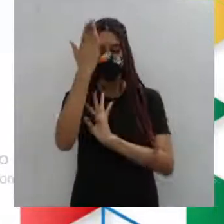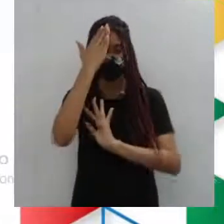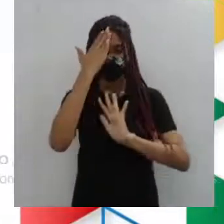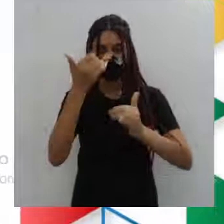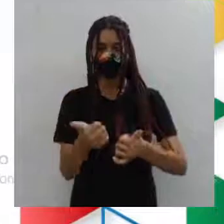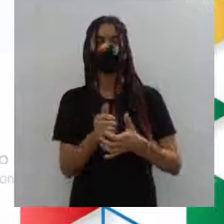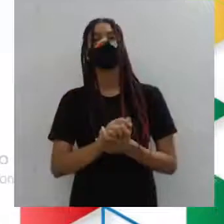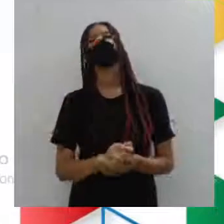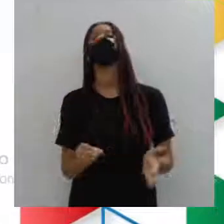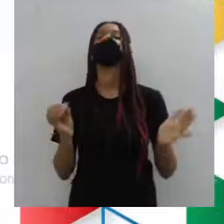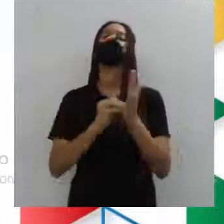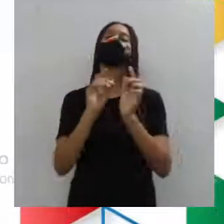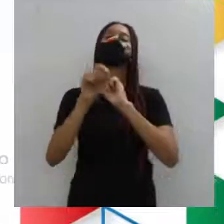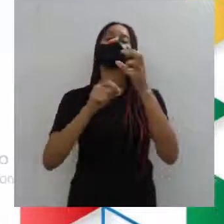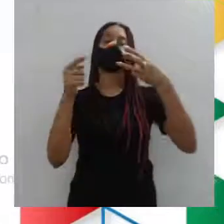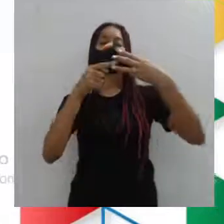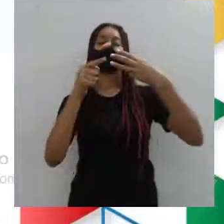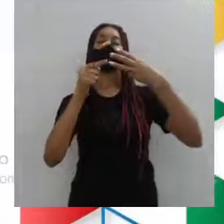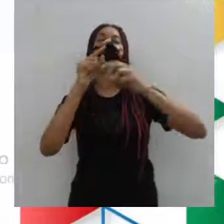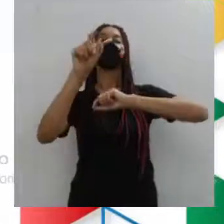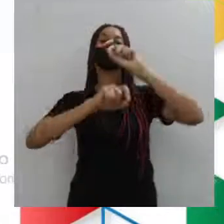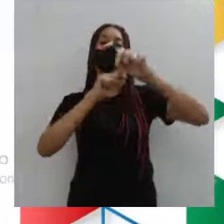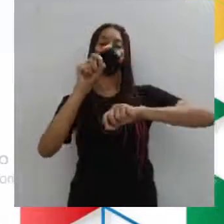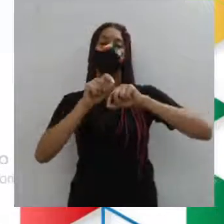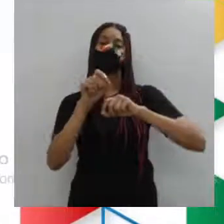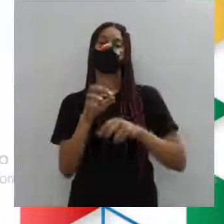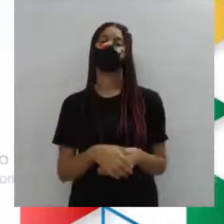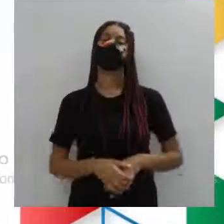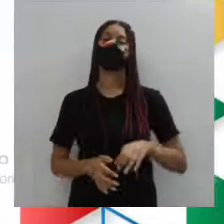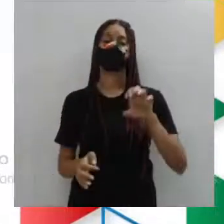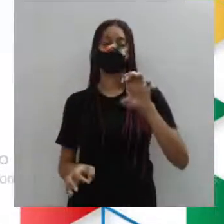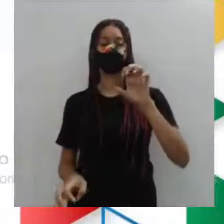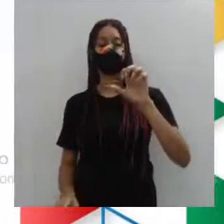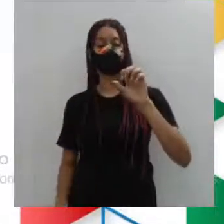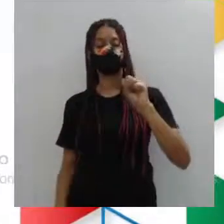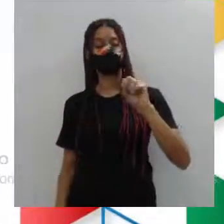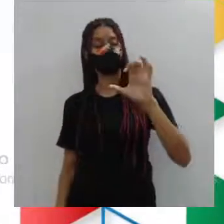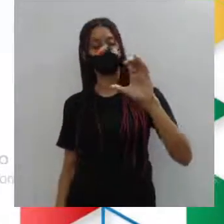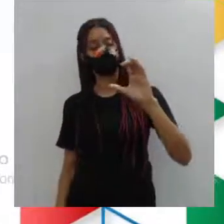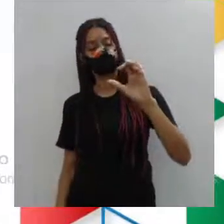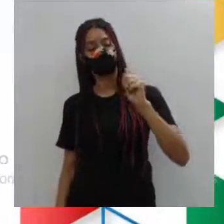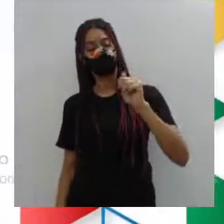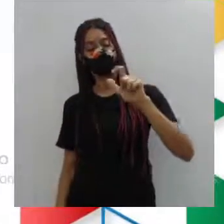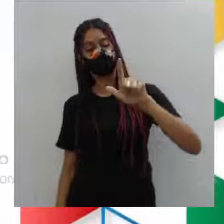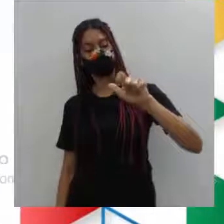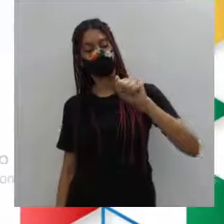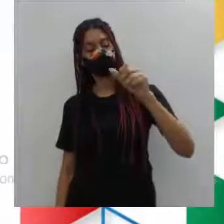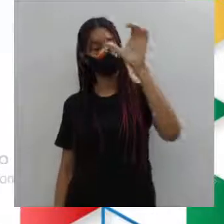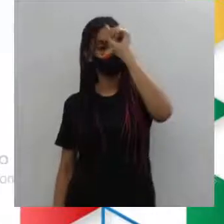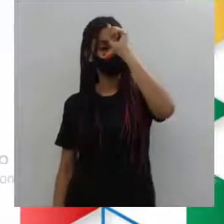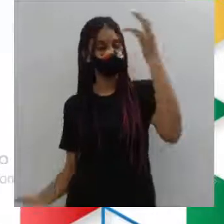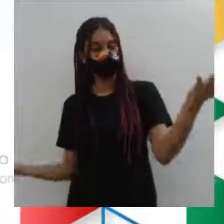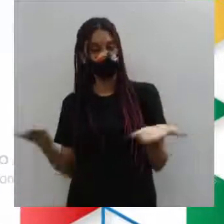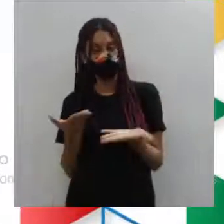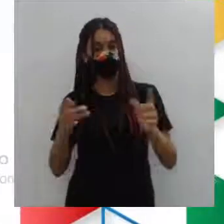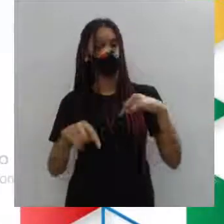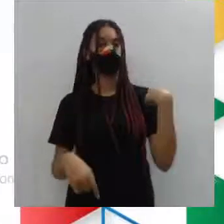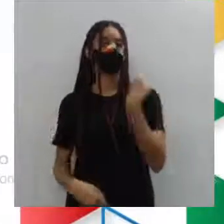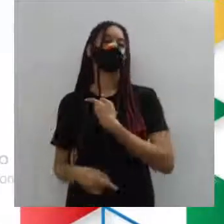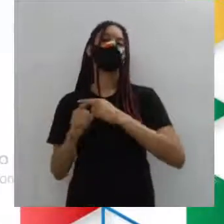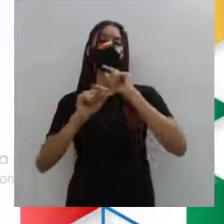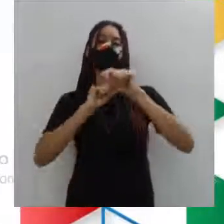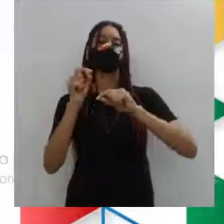Agora falta o último item de escala numérica que você está aprendendo conosco agora. Presta bem atenção. É a escala